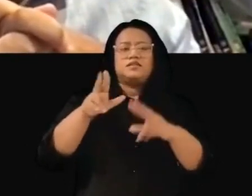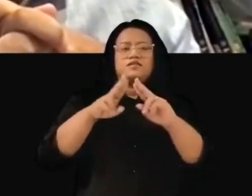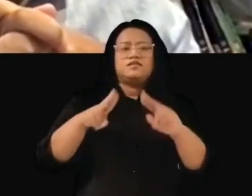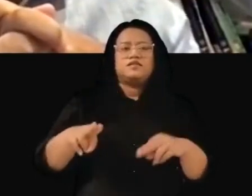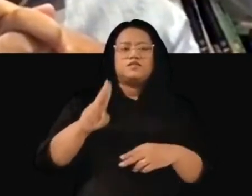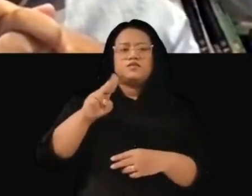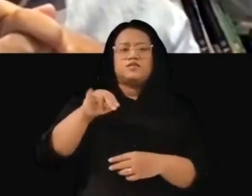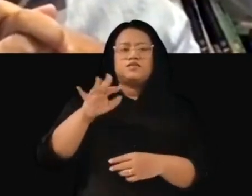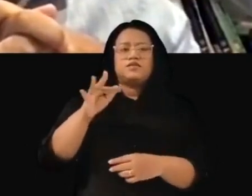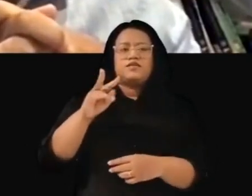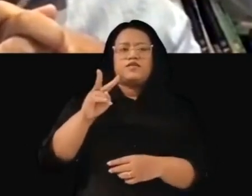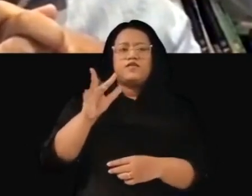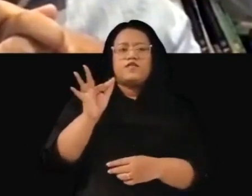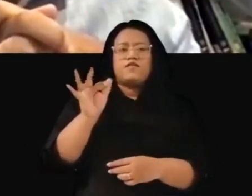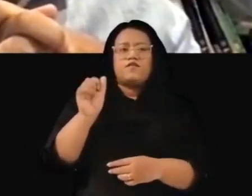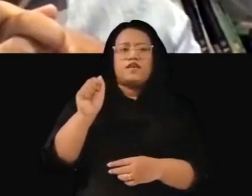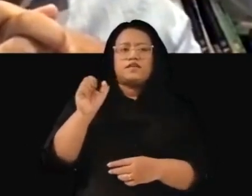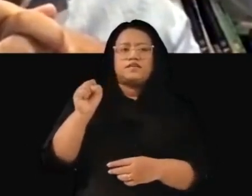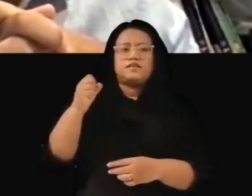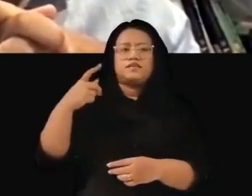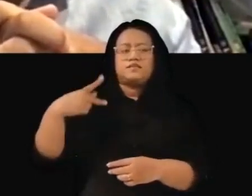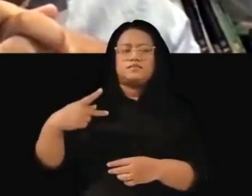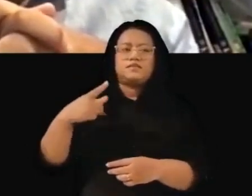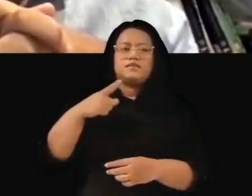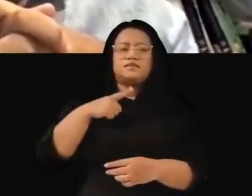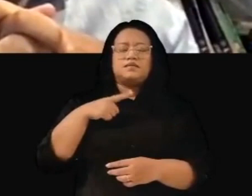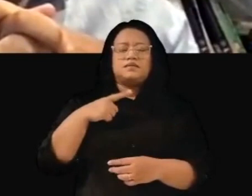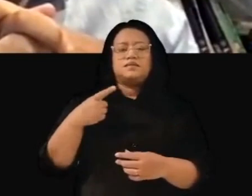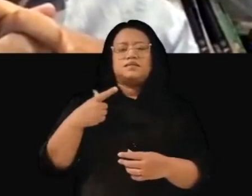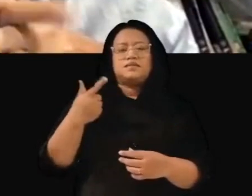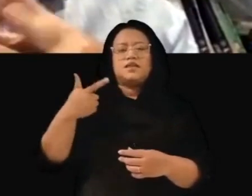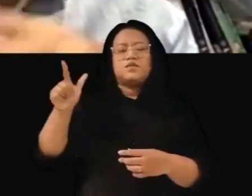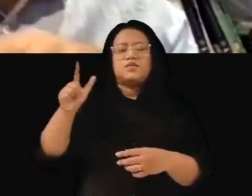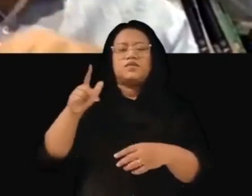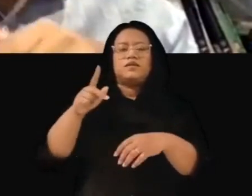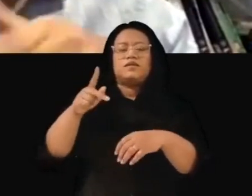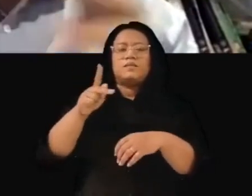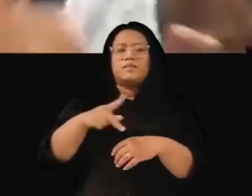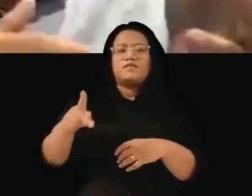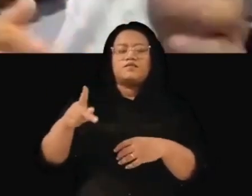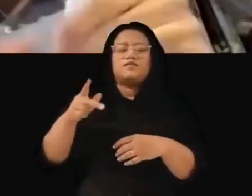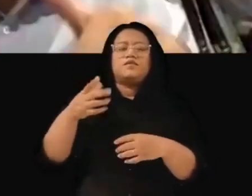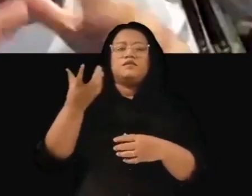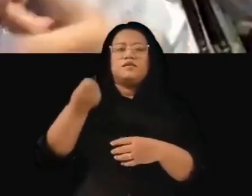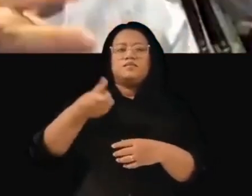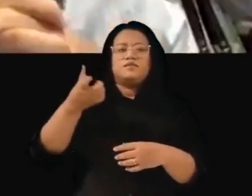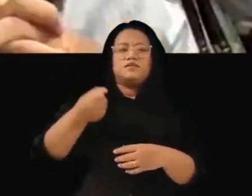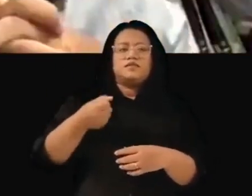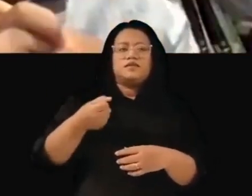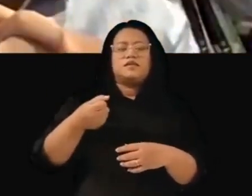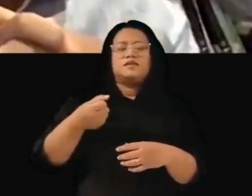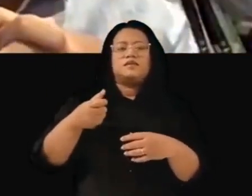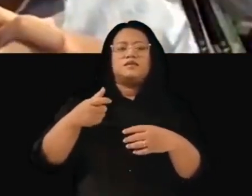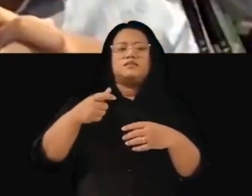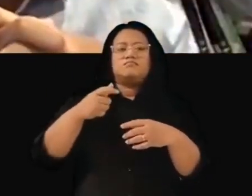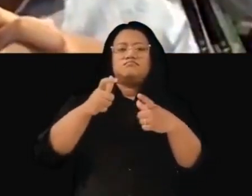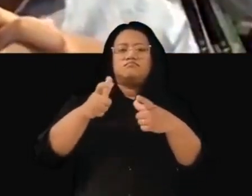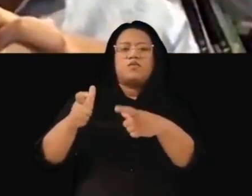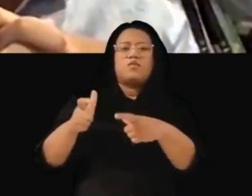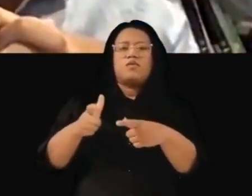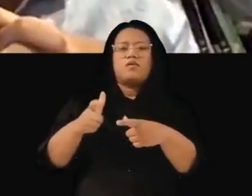a procuradora Lucilene, que agora já está aposentada, mas trabalhando aqui em São Paulo, depois foi para o Paraná, enfim, entre